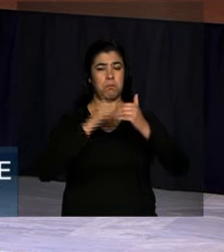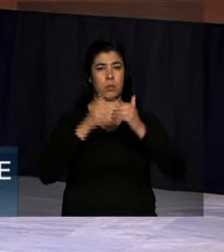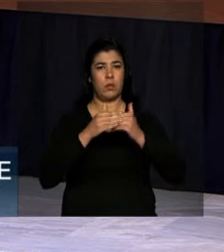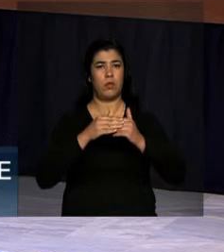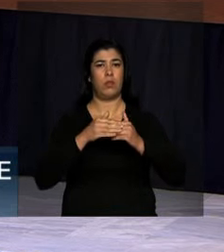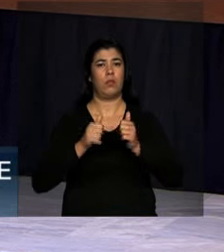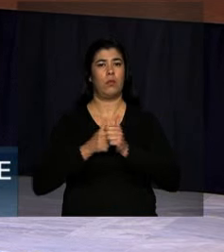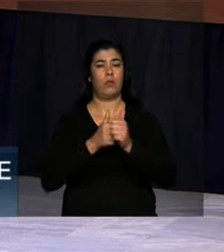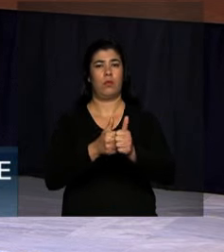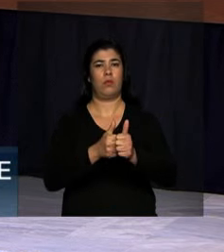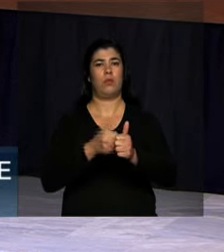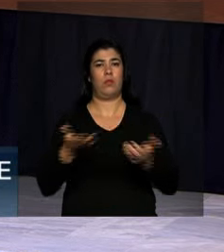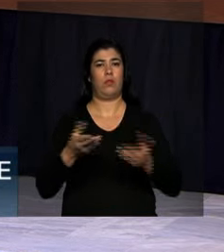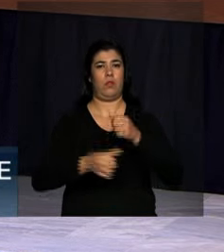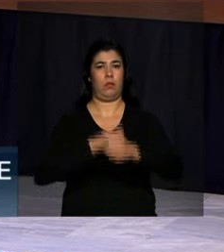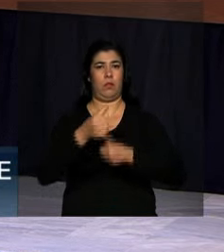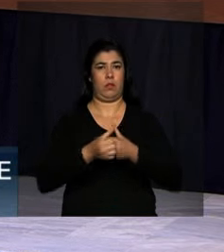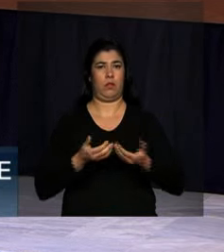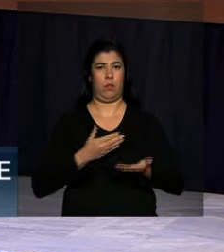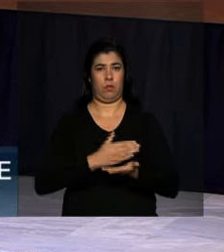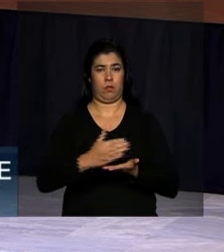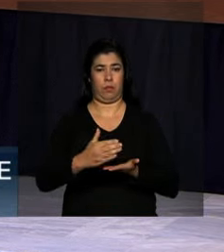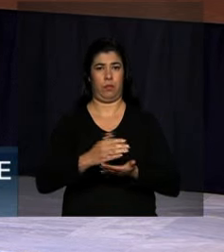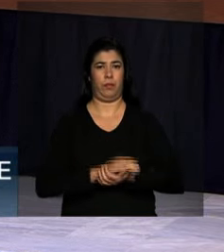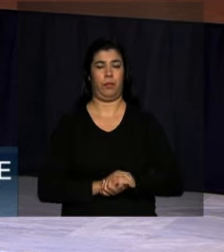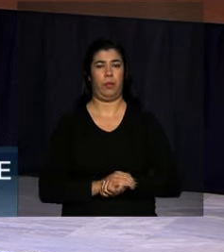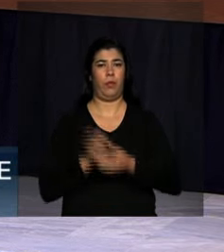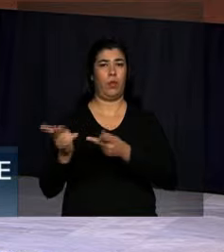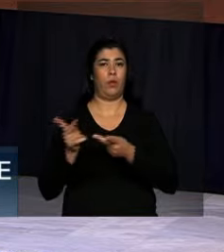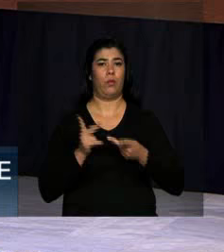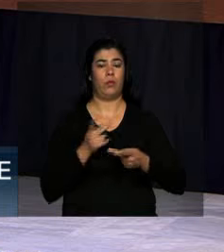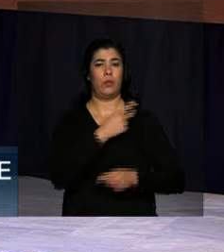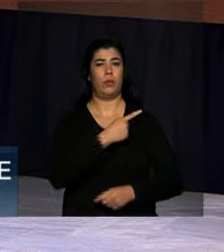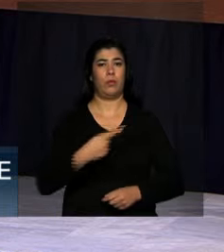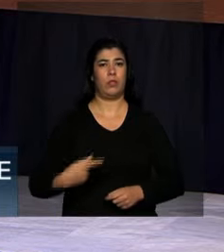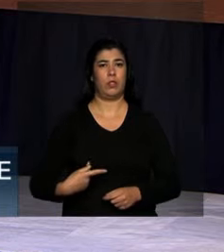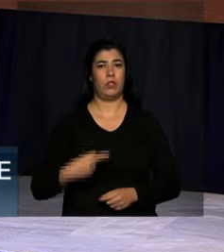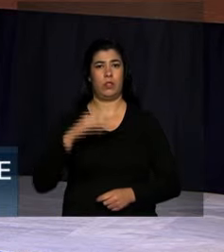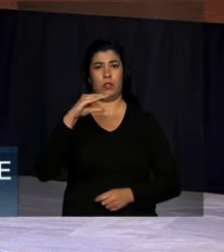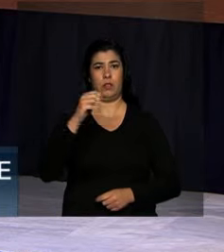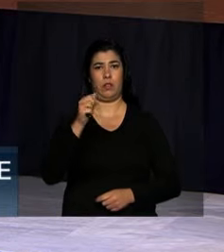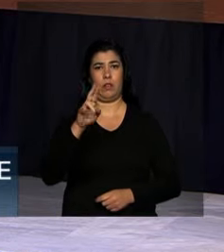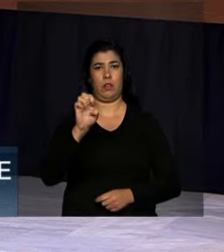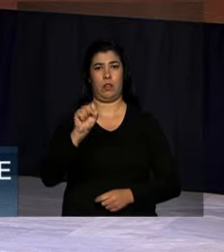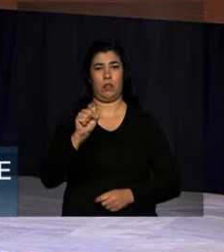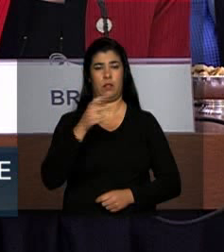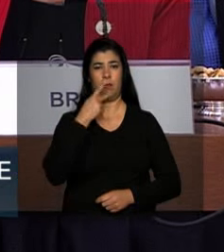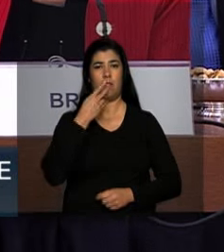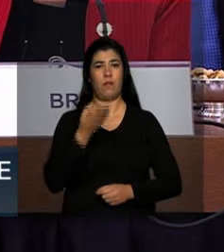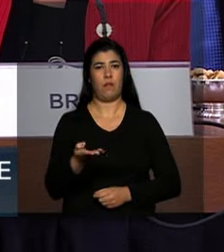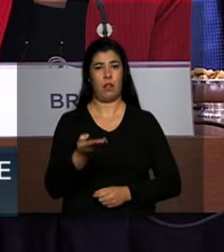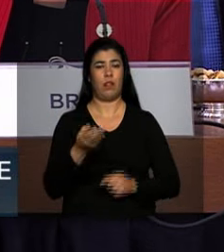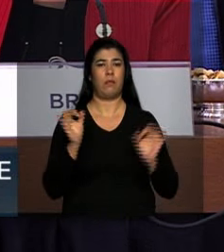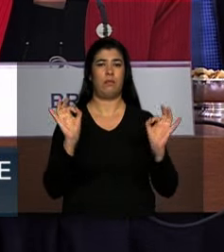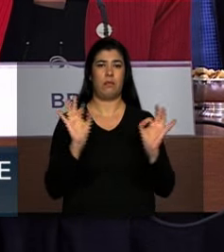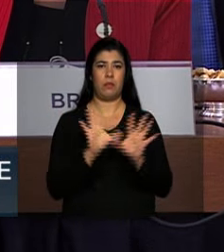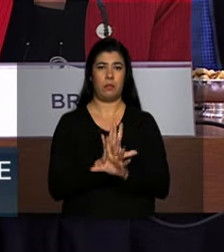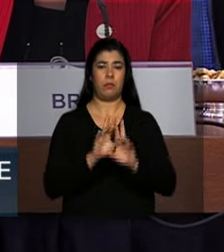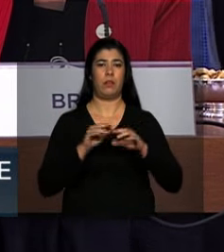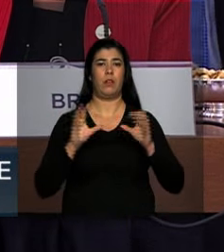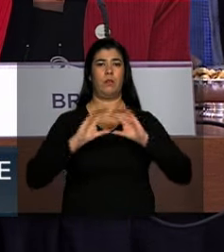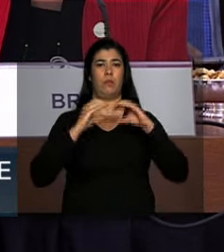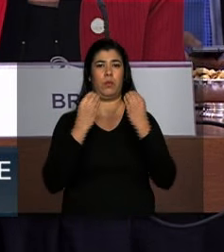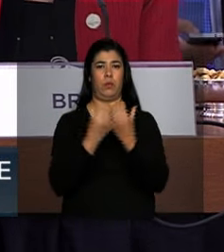Mercosul no próximo semestre. Convido o presidente Cartes a pronunciar as palavras de encerramento